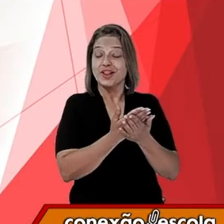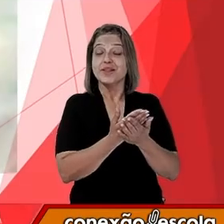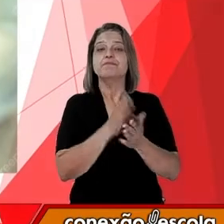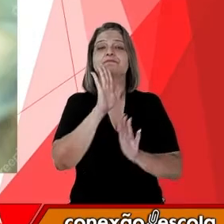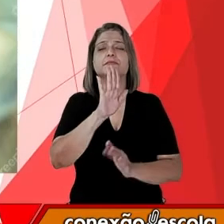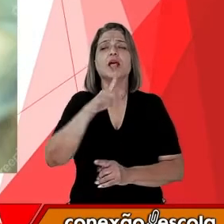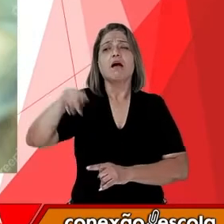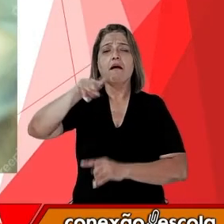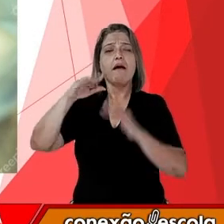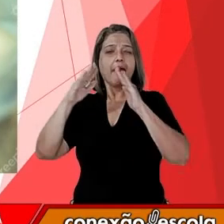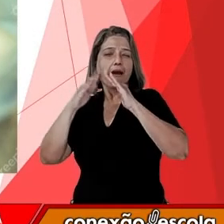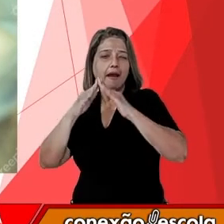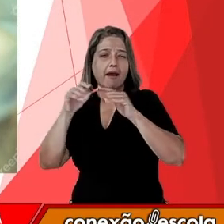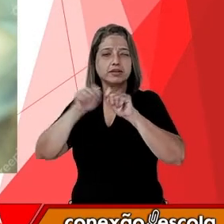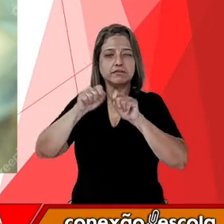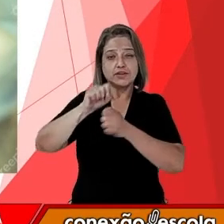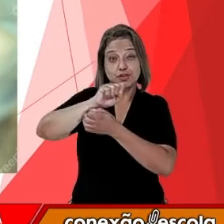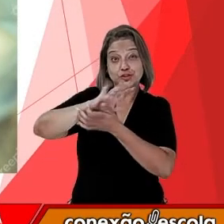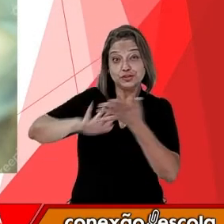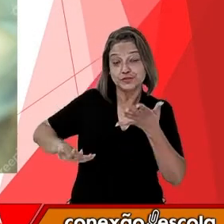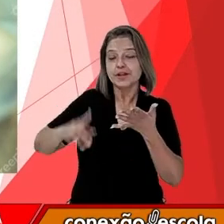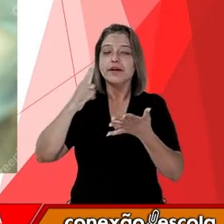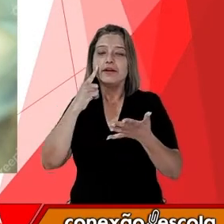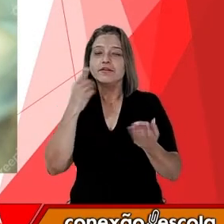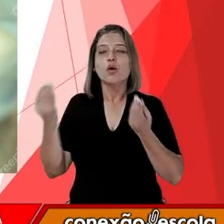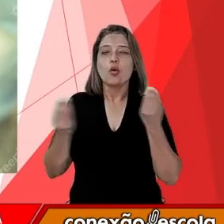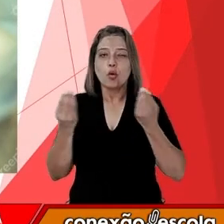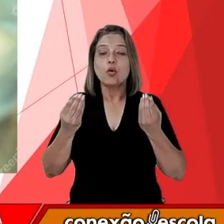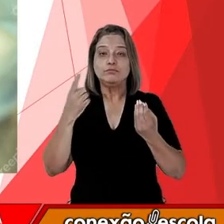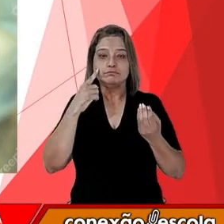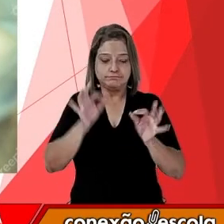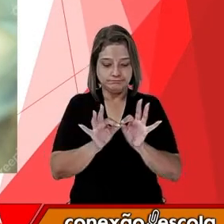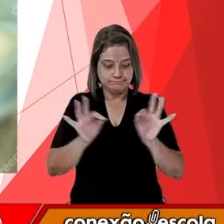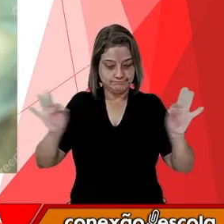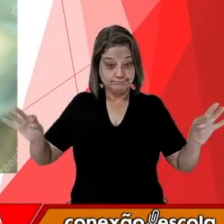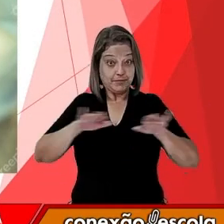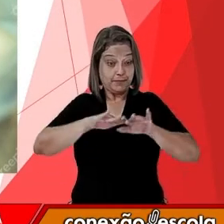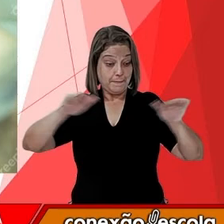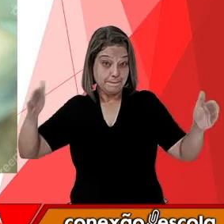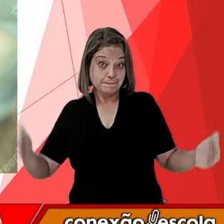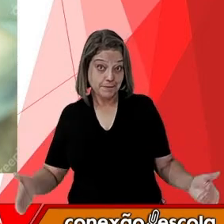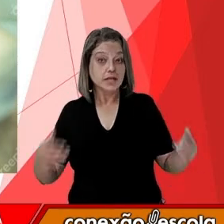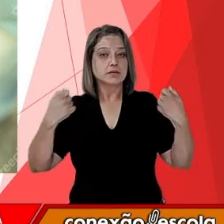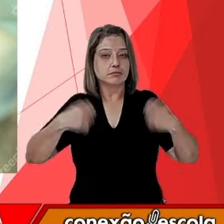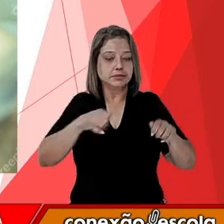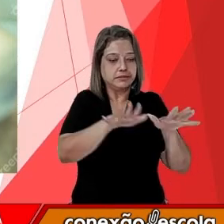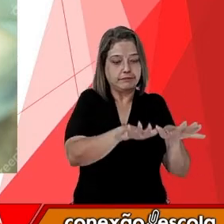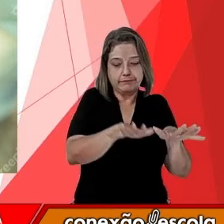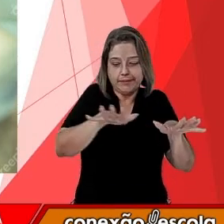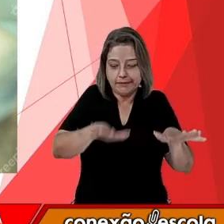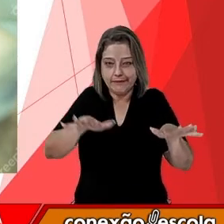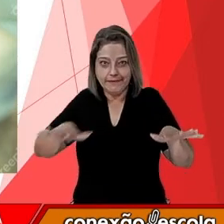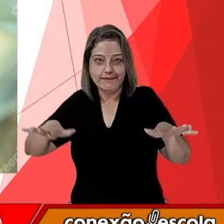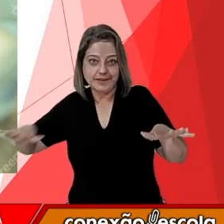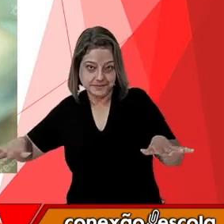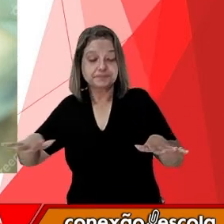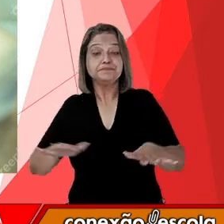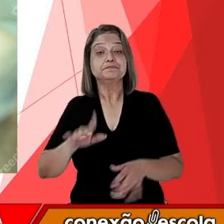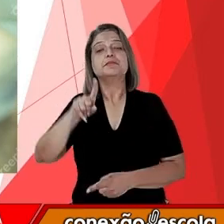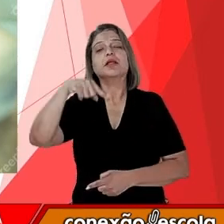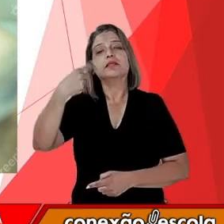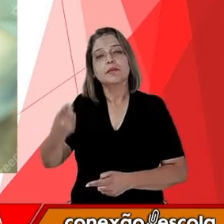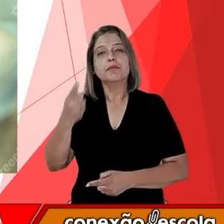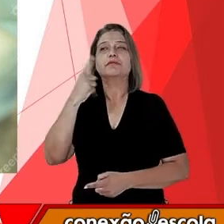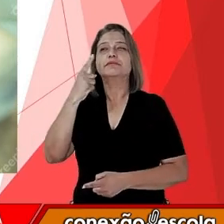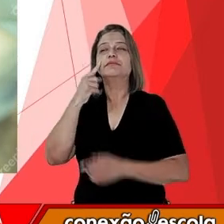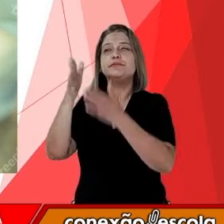elas mediram o comprimento da mesa de casa usando o palmo como unidade de medida. Depois, pediram